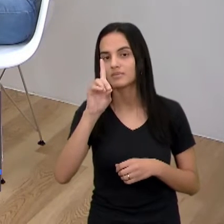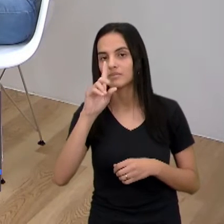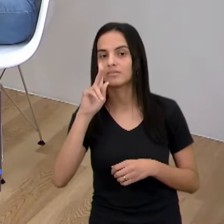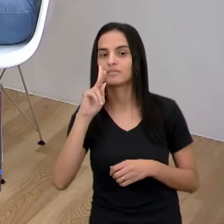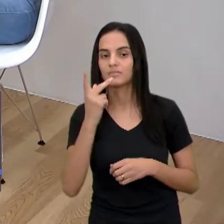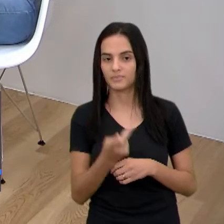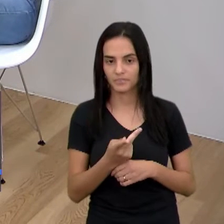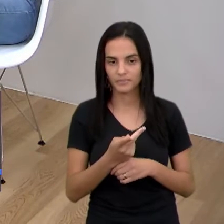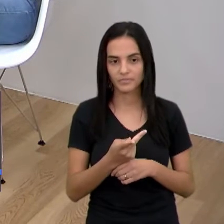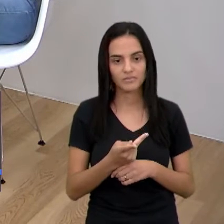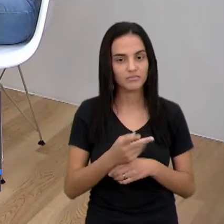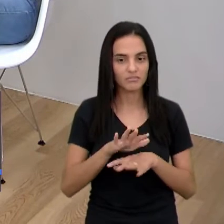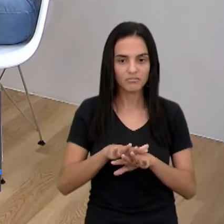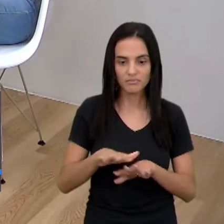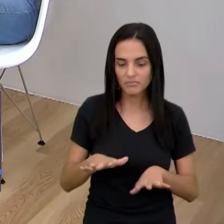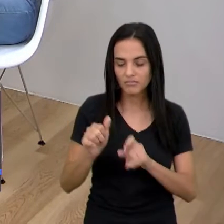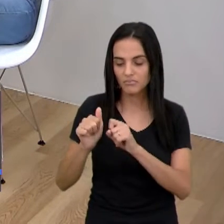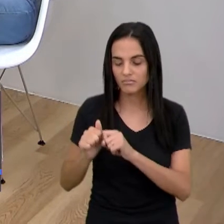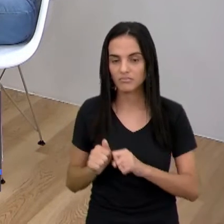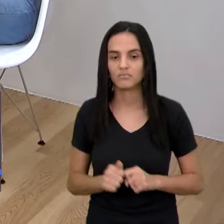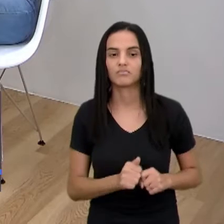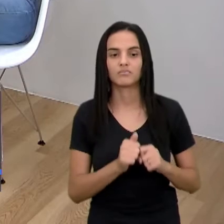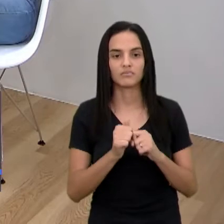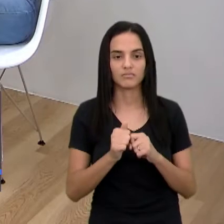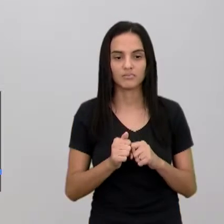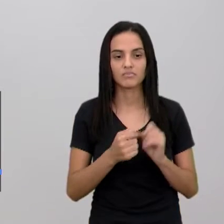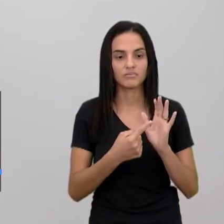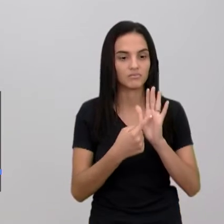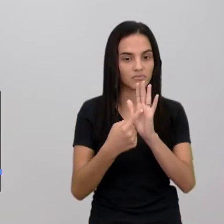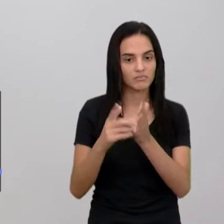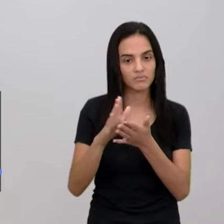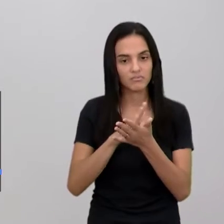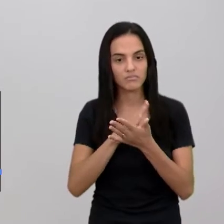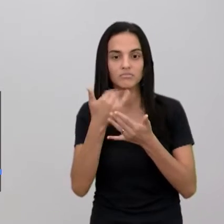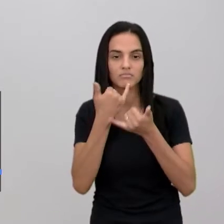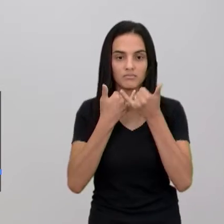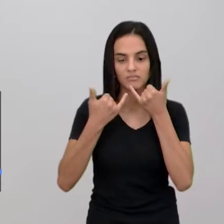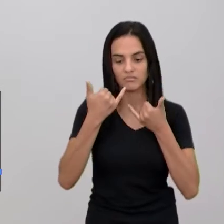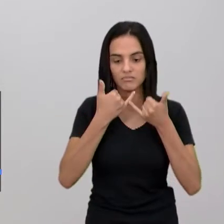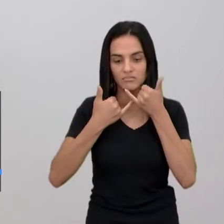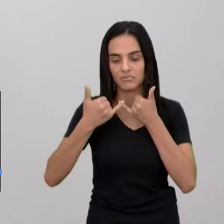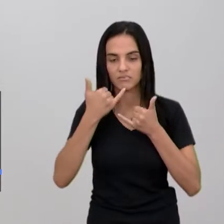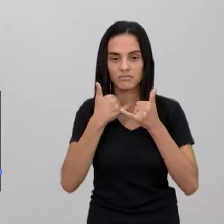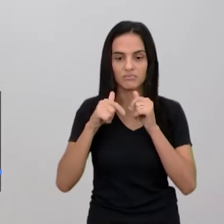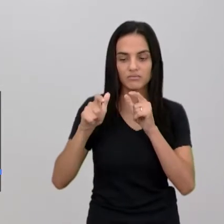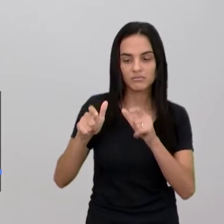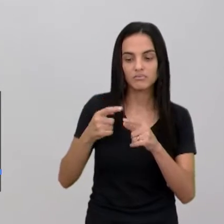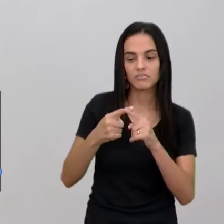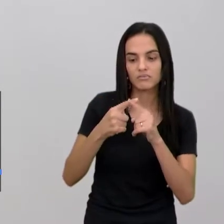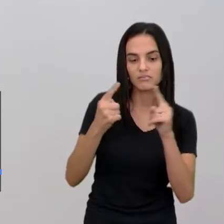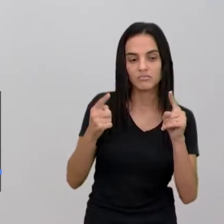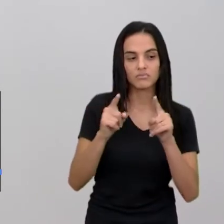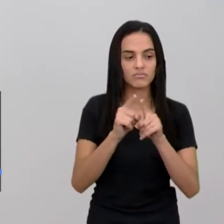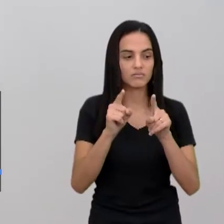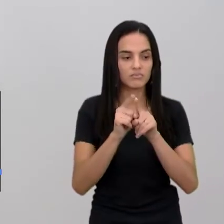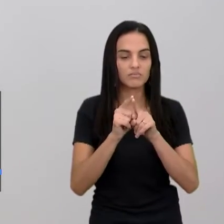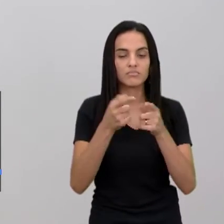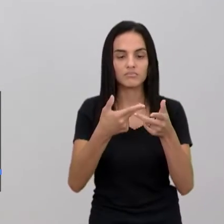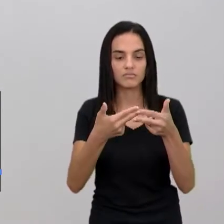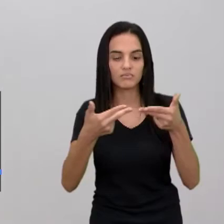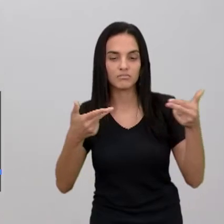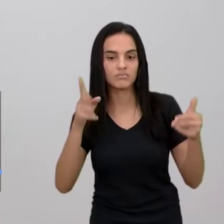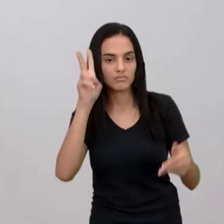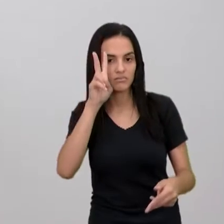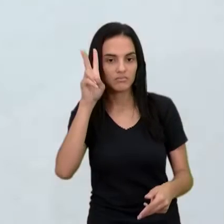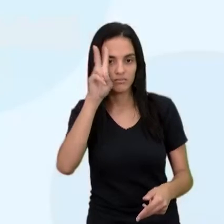é bom não só trazer aqui algumas informações sobre o local, mas também fazer uma digressão histórica.